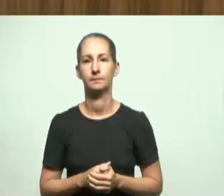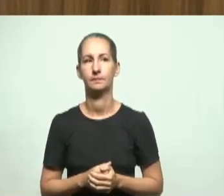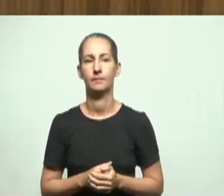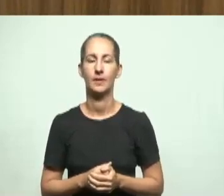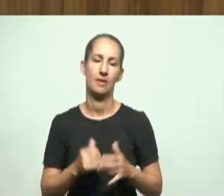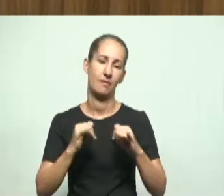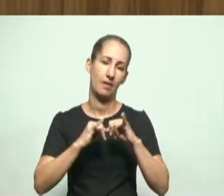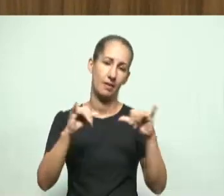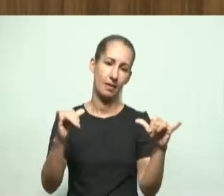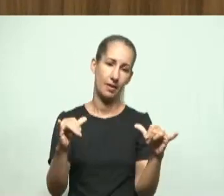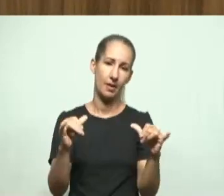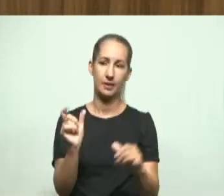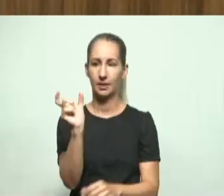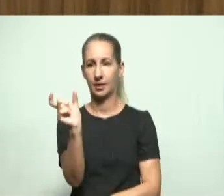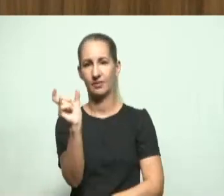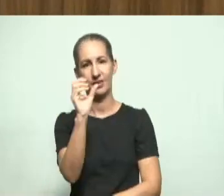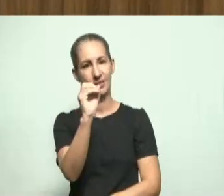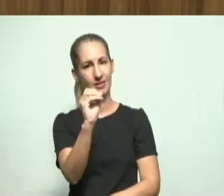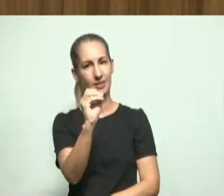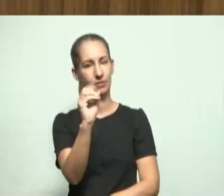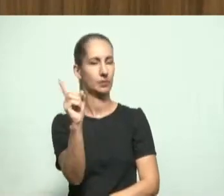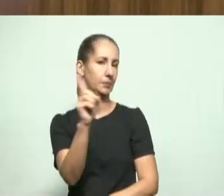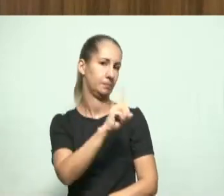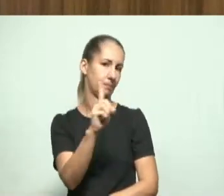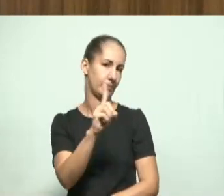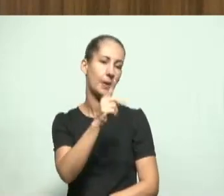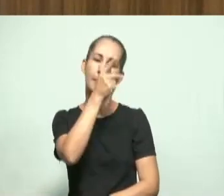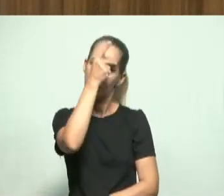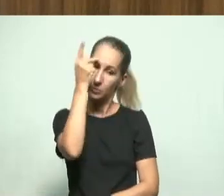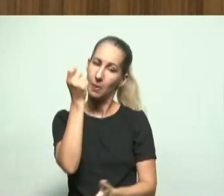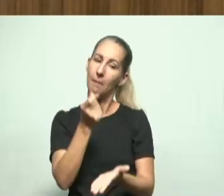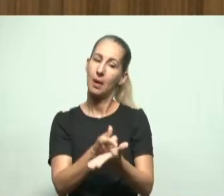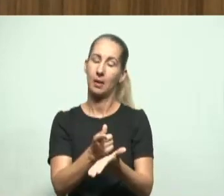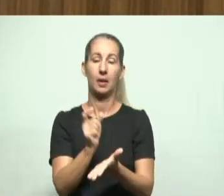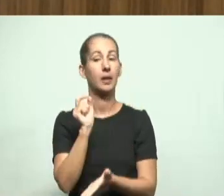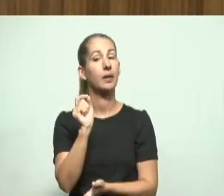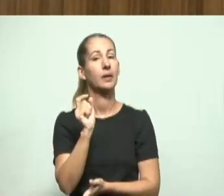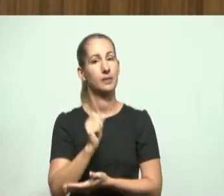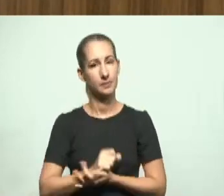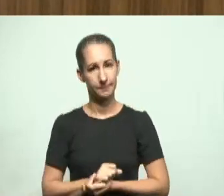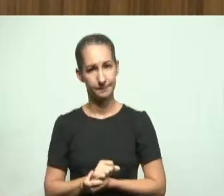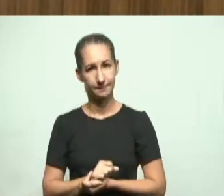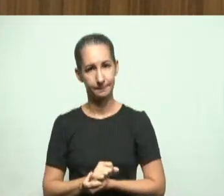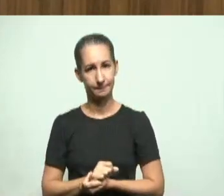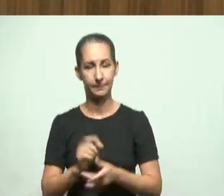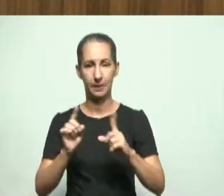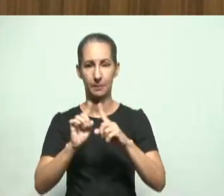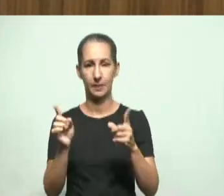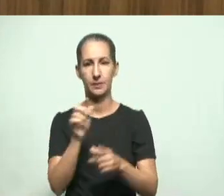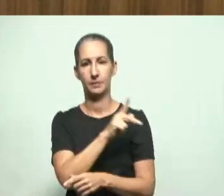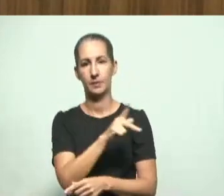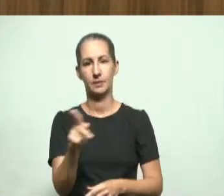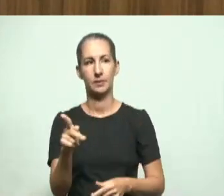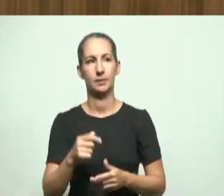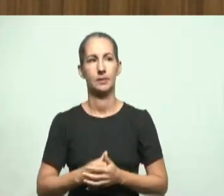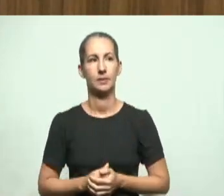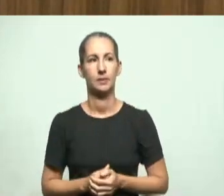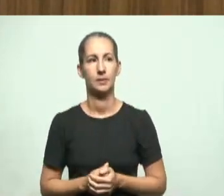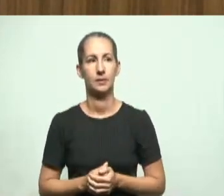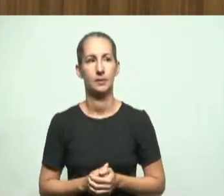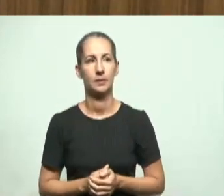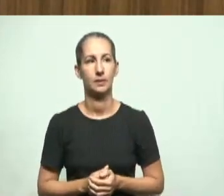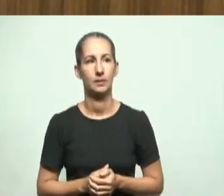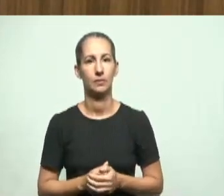de dizer tarifa zero, zero não. Alguém tem que pagar. Mas, senhor presidente,